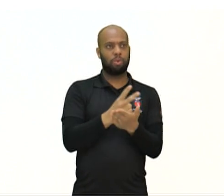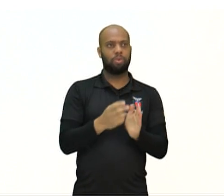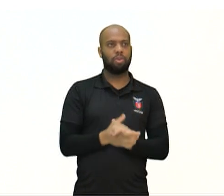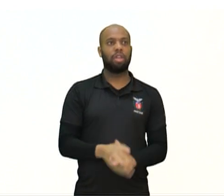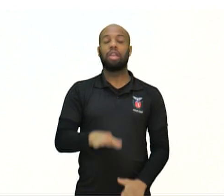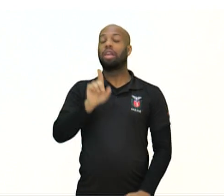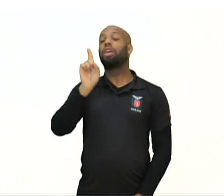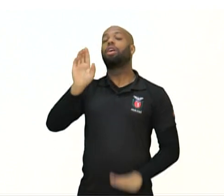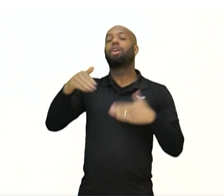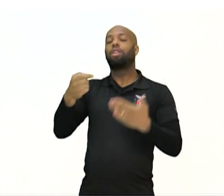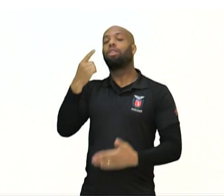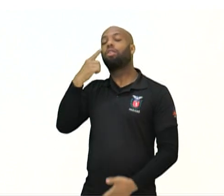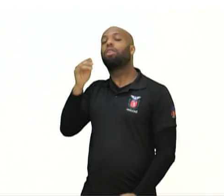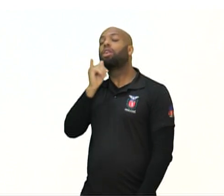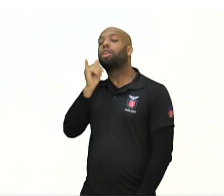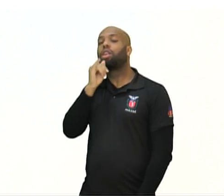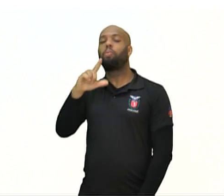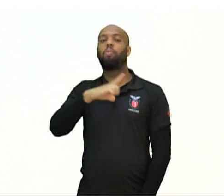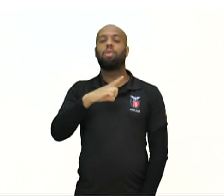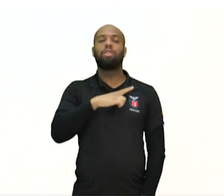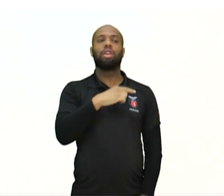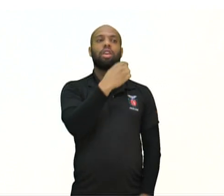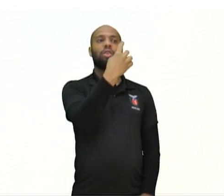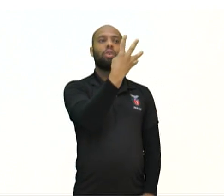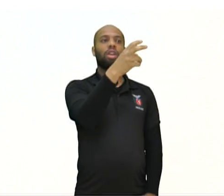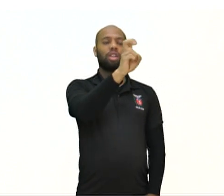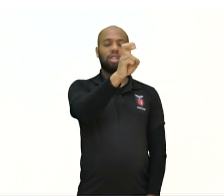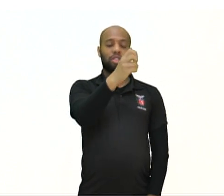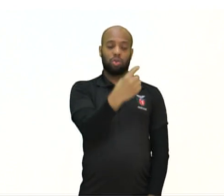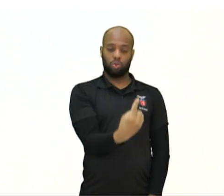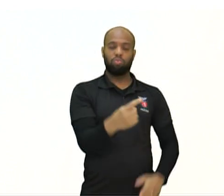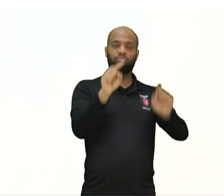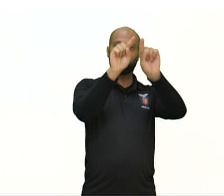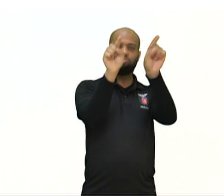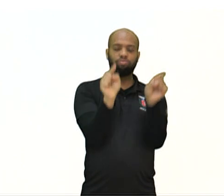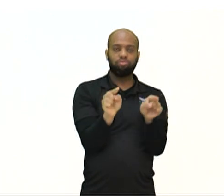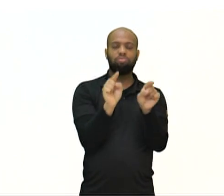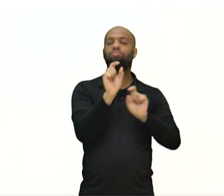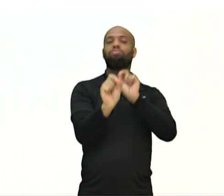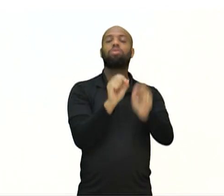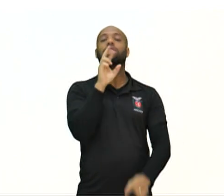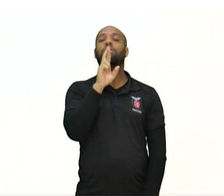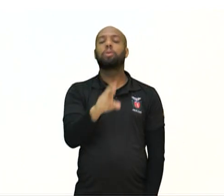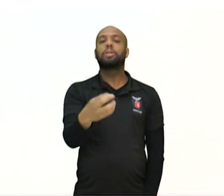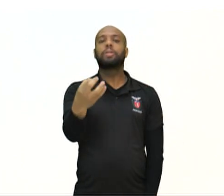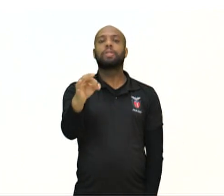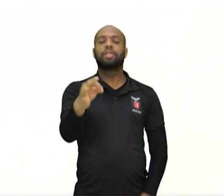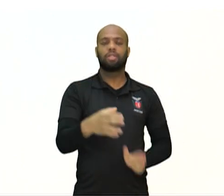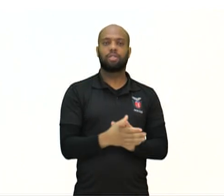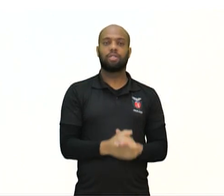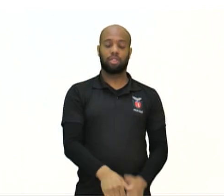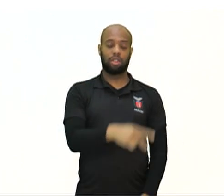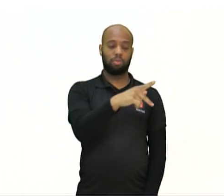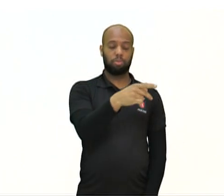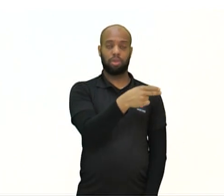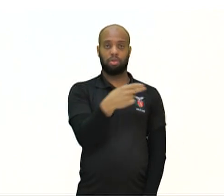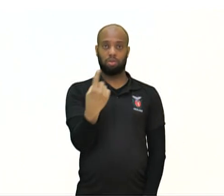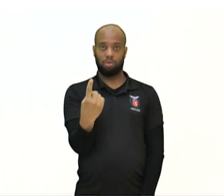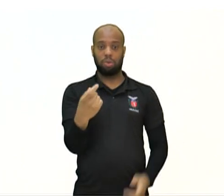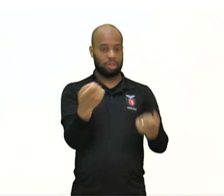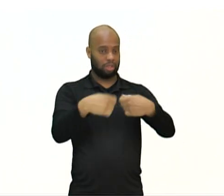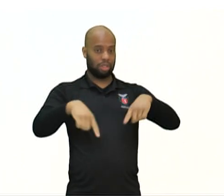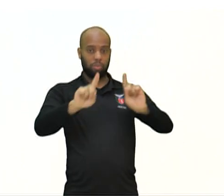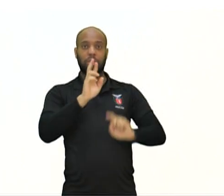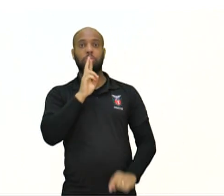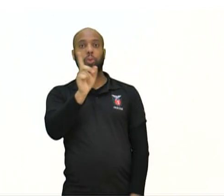esse exemplo aqui. Binomial de 45 sobre 1. nosso P igual a 1, não vai